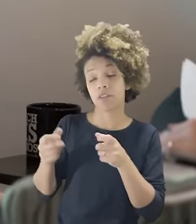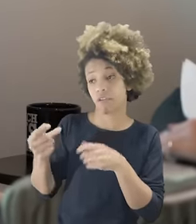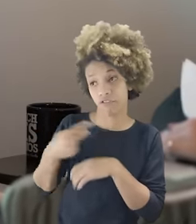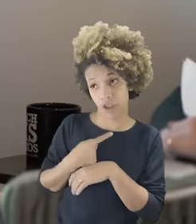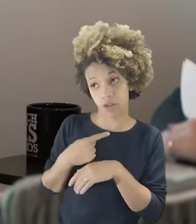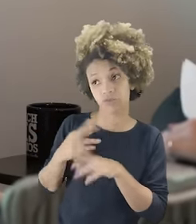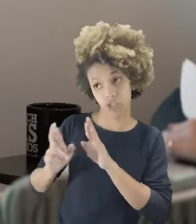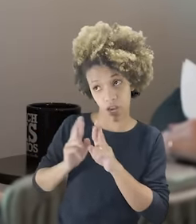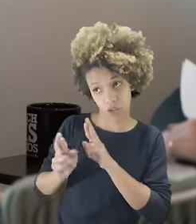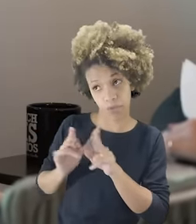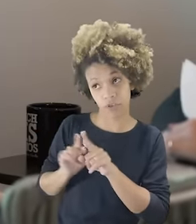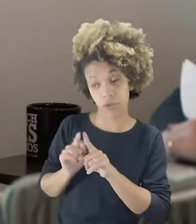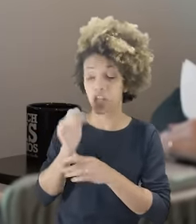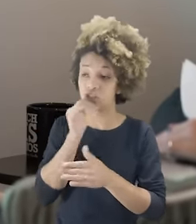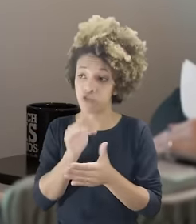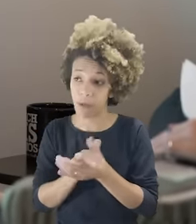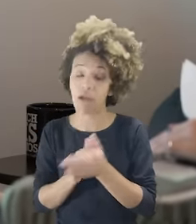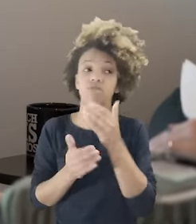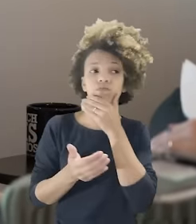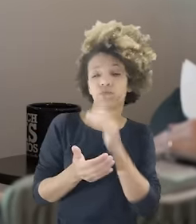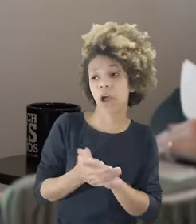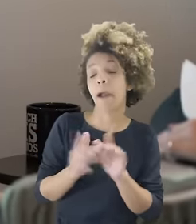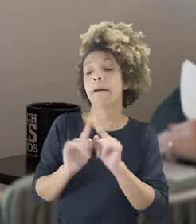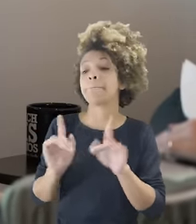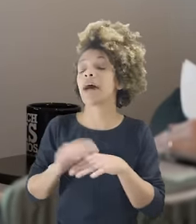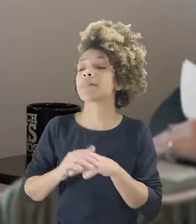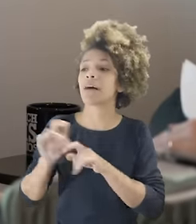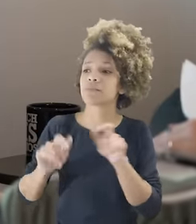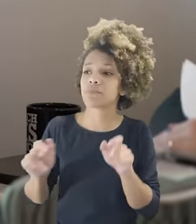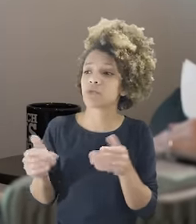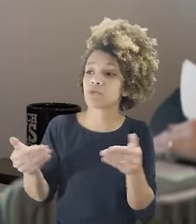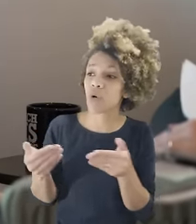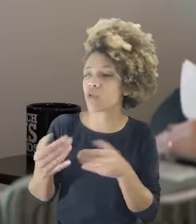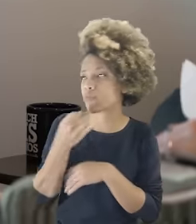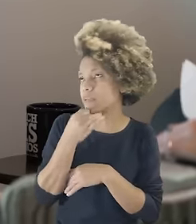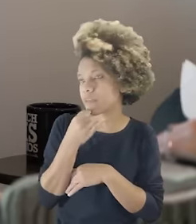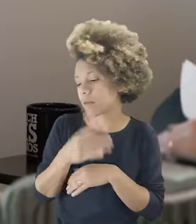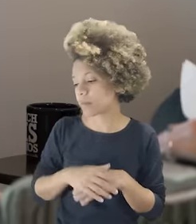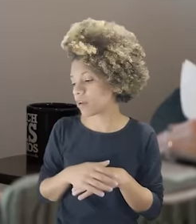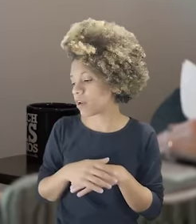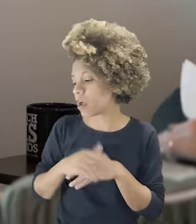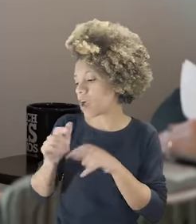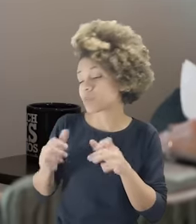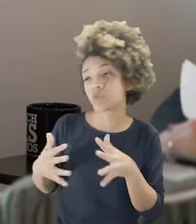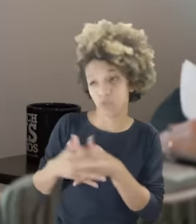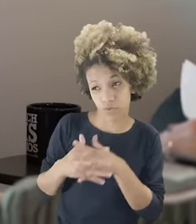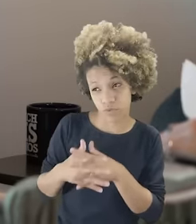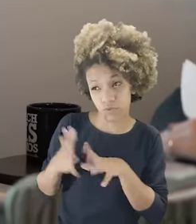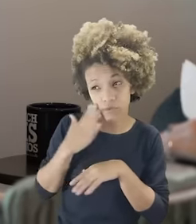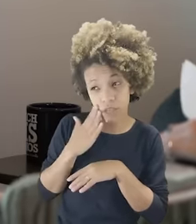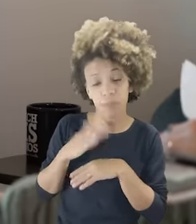falam muito de relacionamento demais mas as pessoas estão muito assim hoje em dia por exemplo as pessoas estão confundindo sabe